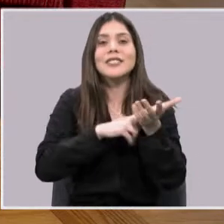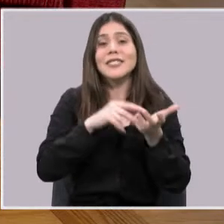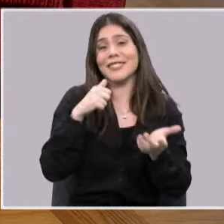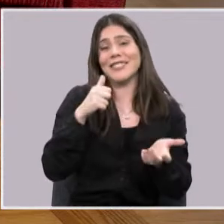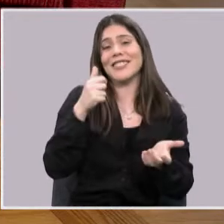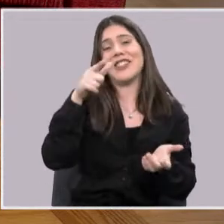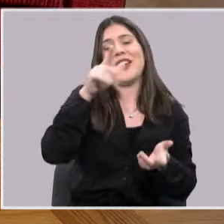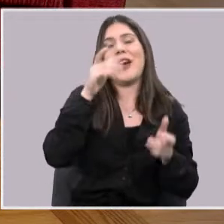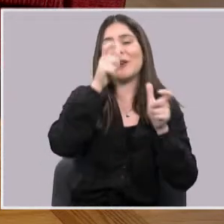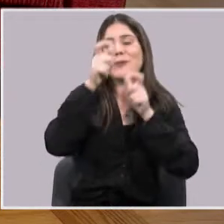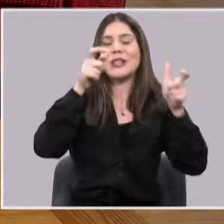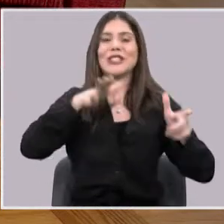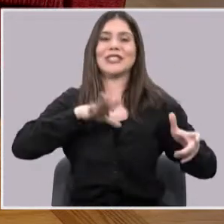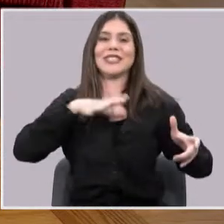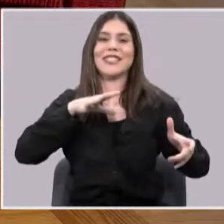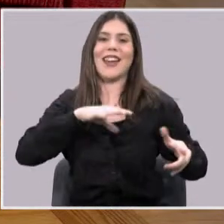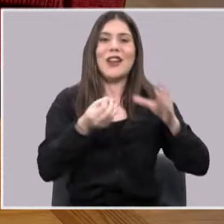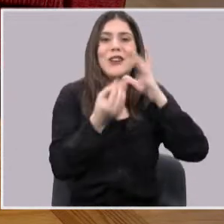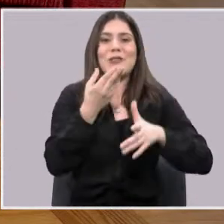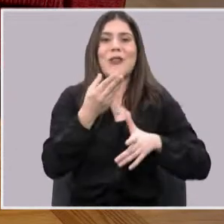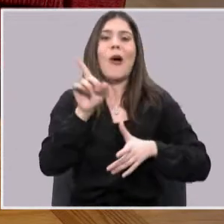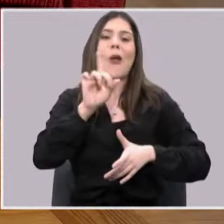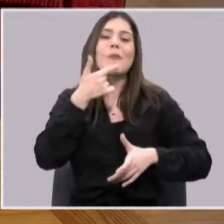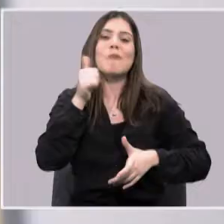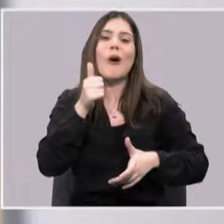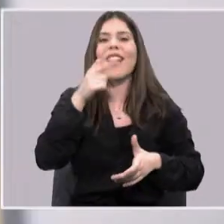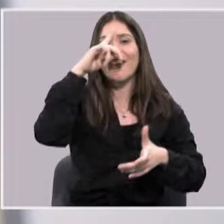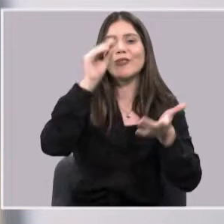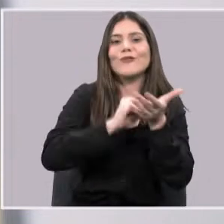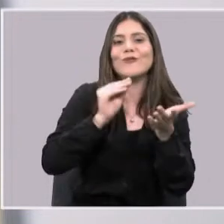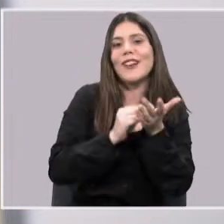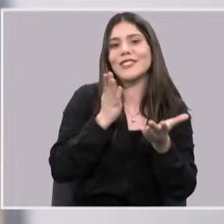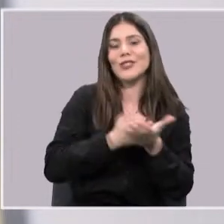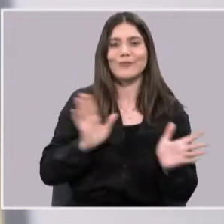já comprovável. Quem quiser enriquecer não funda um jornal de fact-checking.